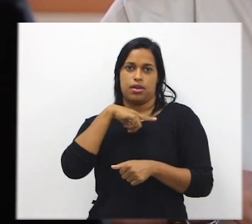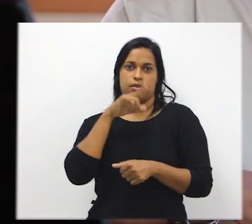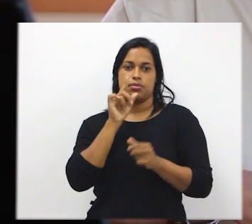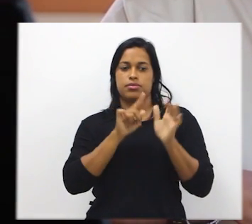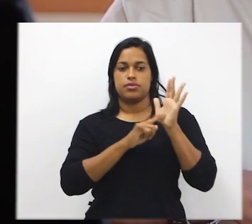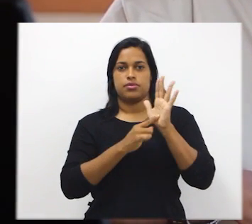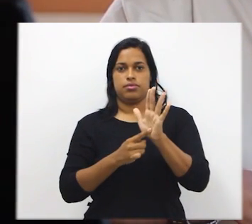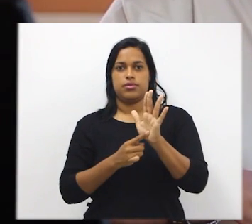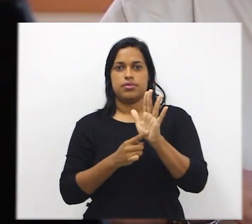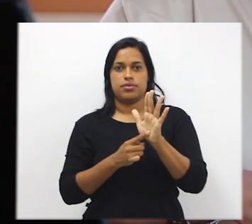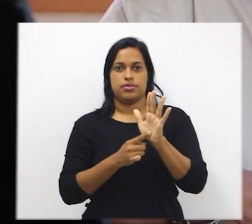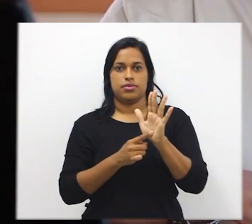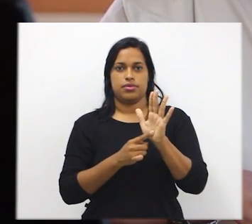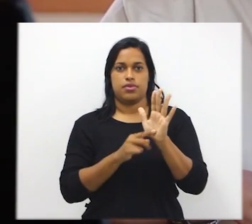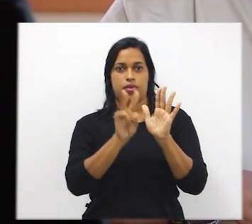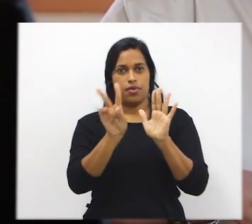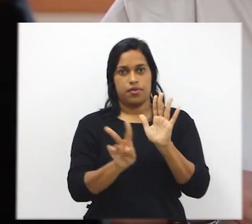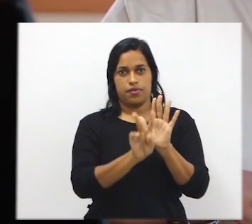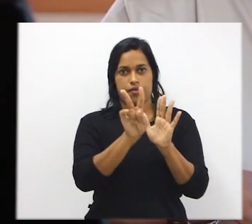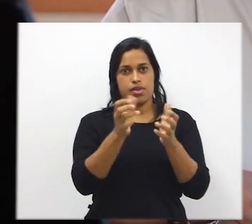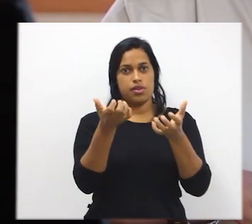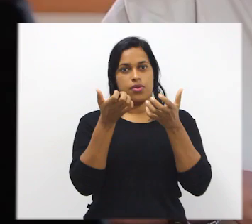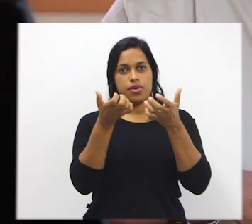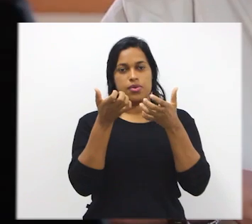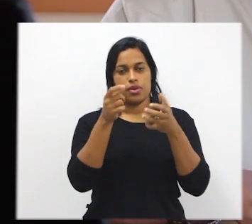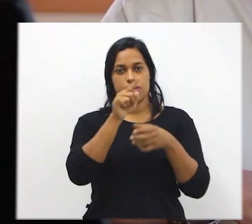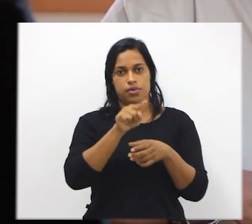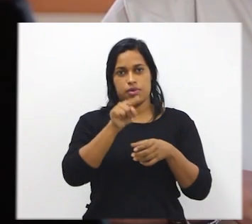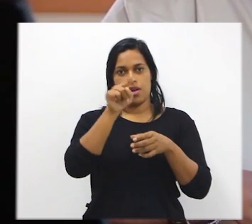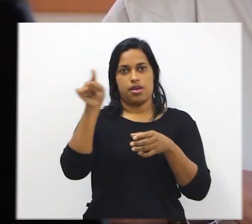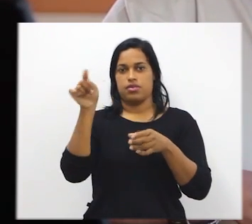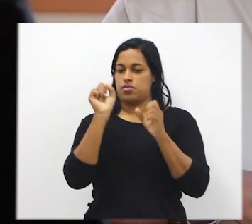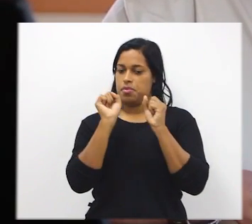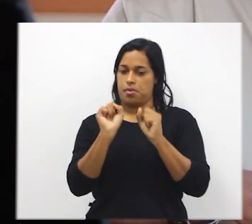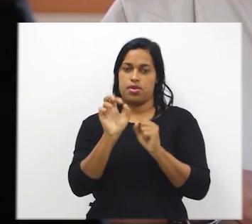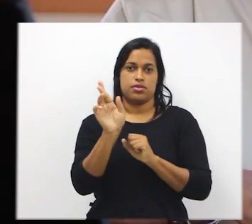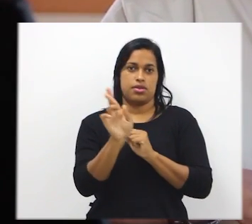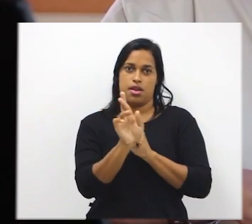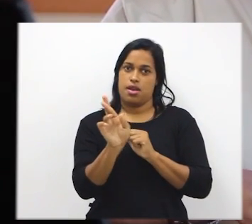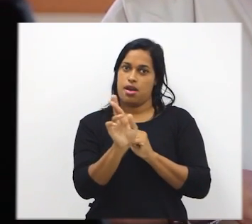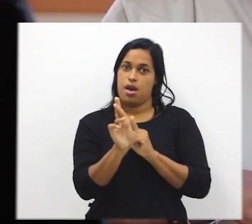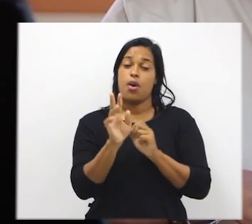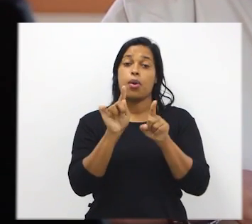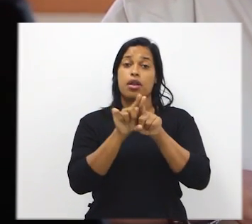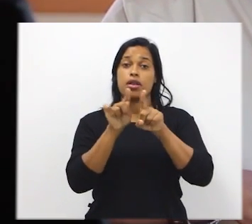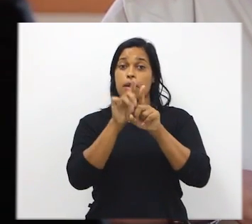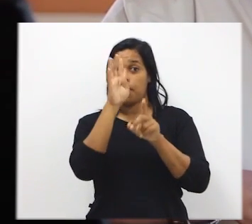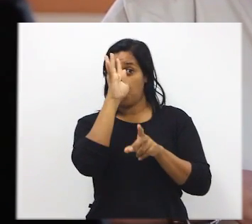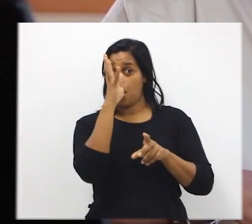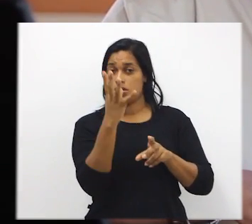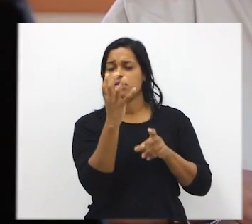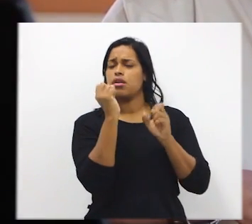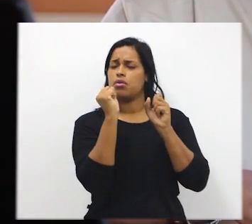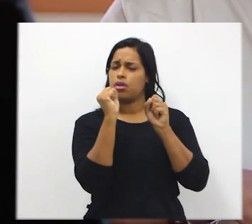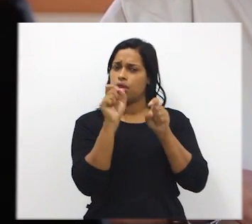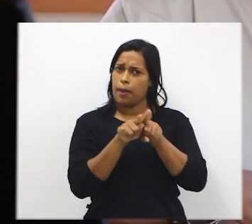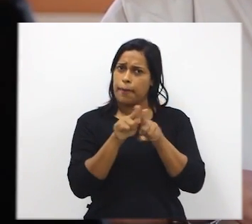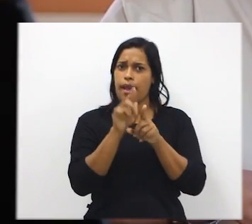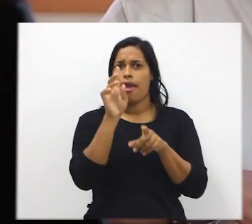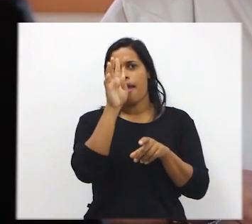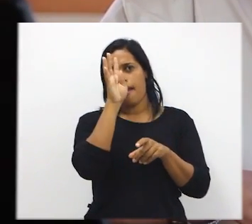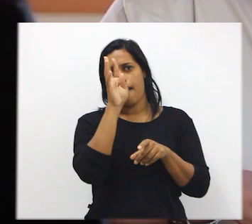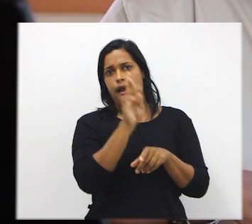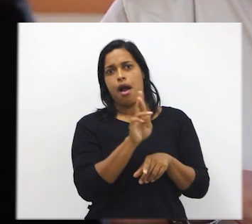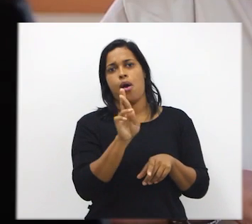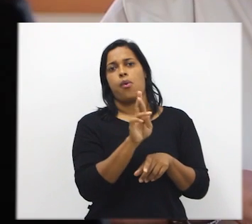pela sintaxe, o valor que eu quero pegar a raiz, que pode ser real, e o resultado também é real. Ou seja, se eu